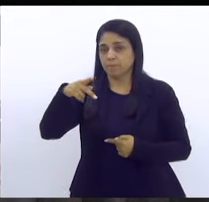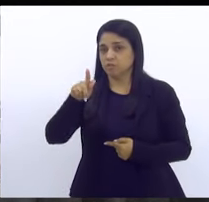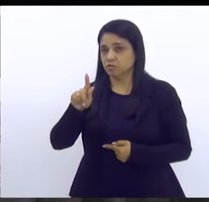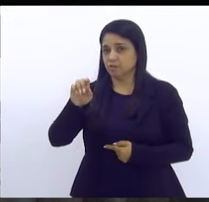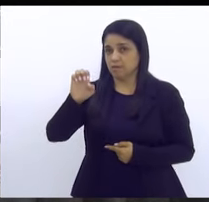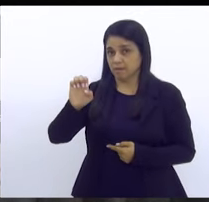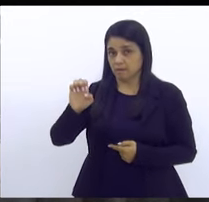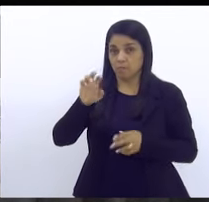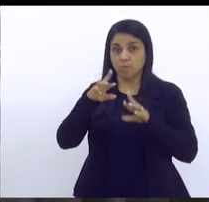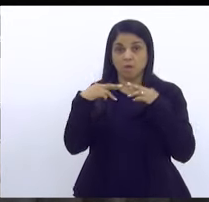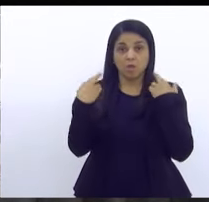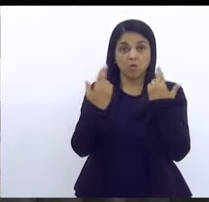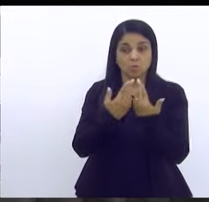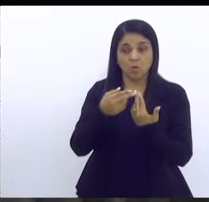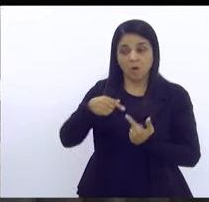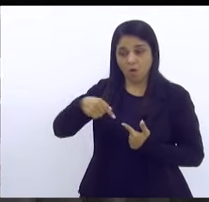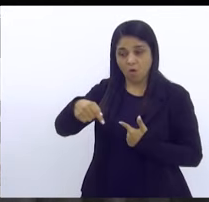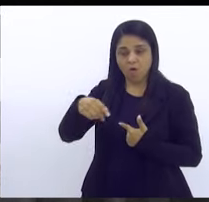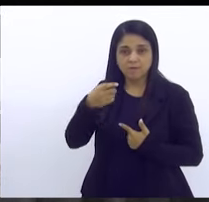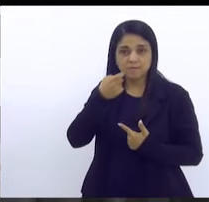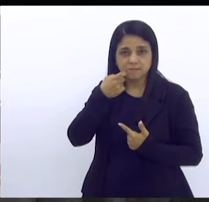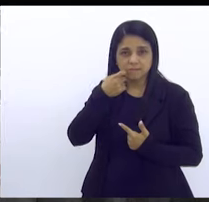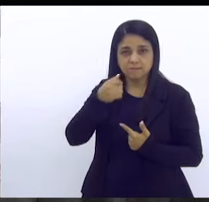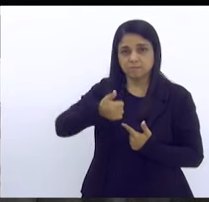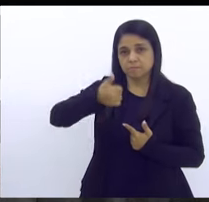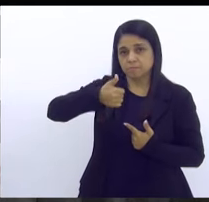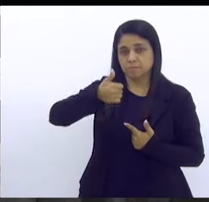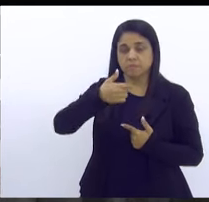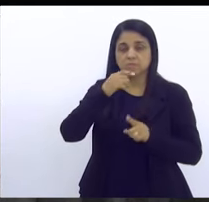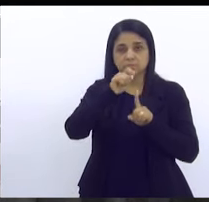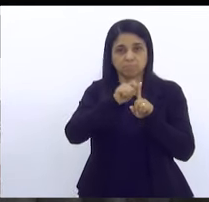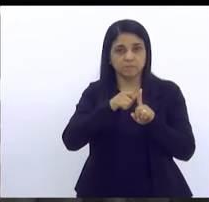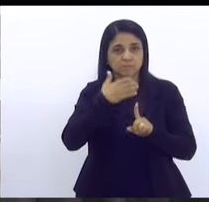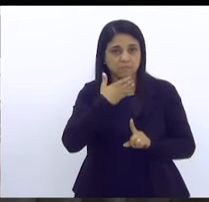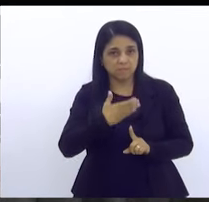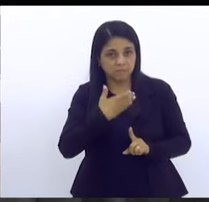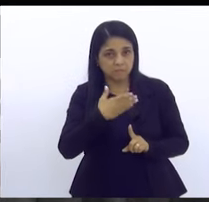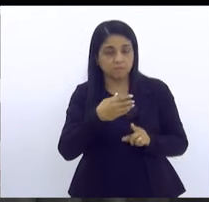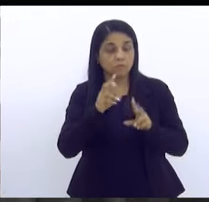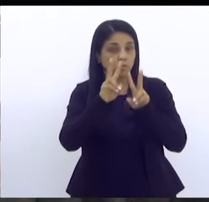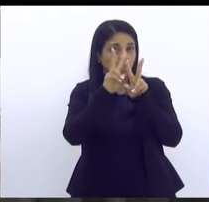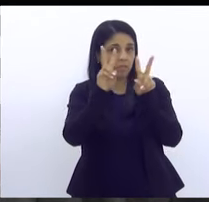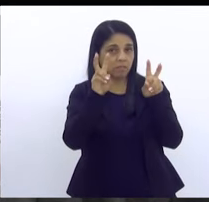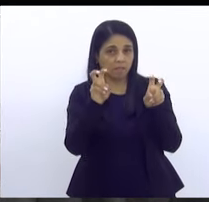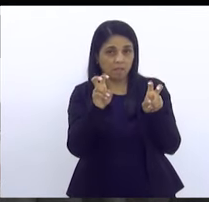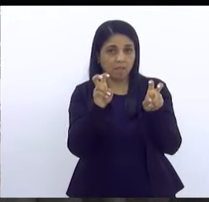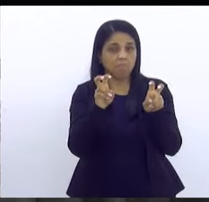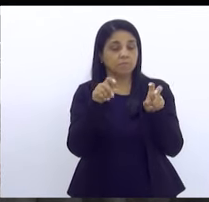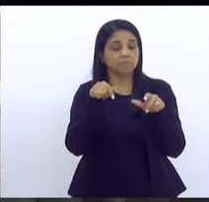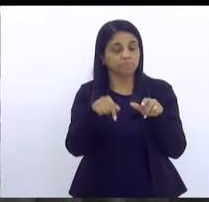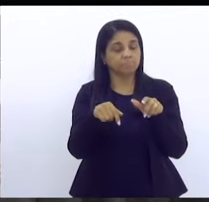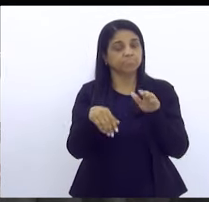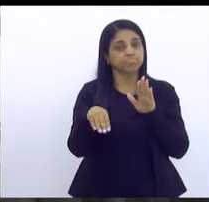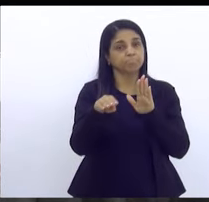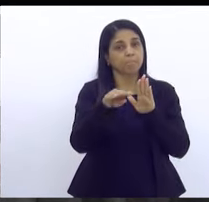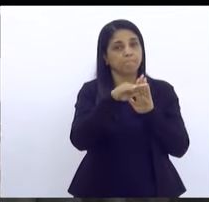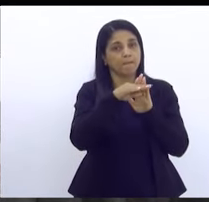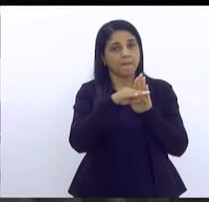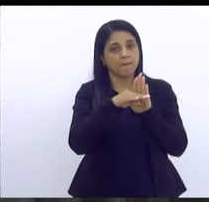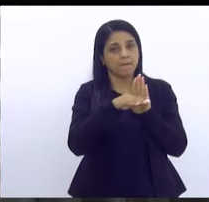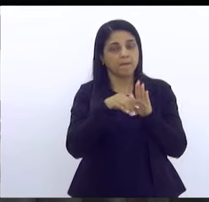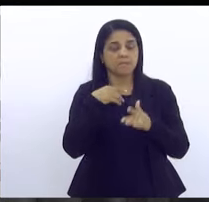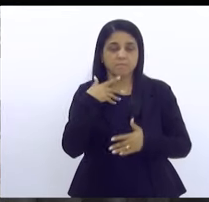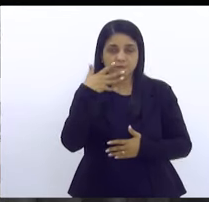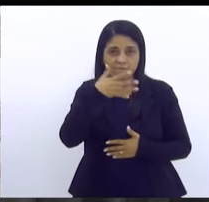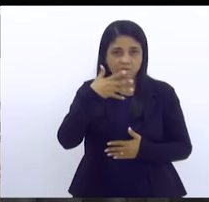daria nesta sexta-feira, no dia 1º de dezembro. Esse tema foi colocado aqui, tanto na minha